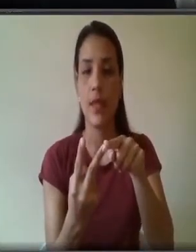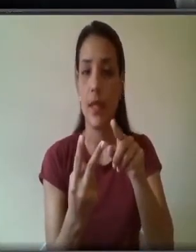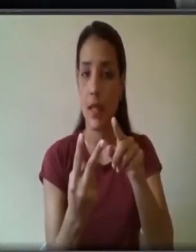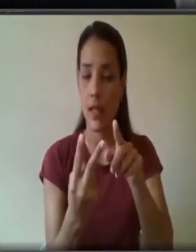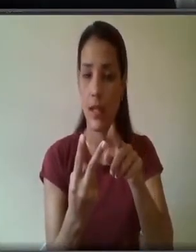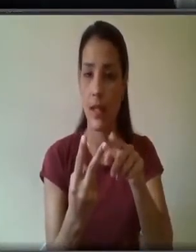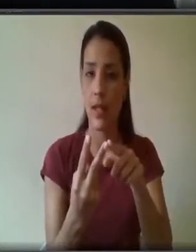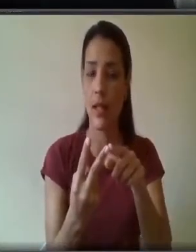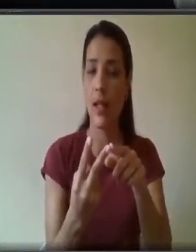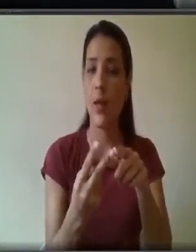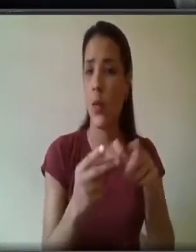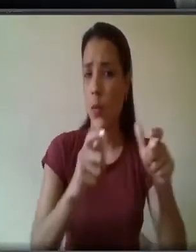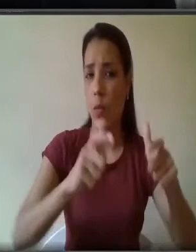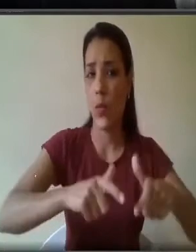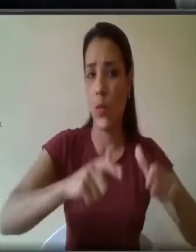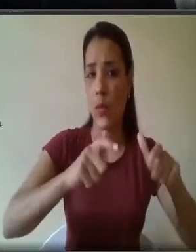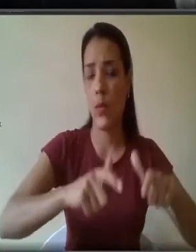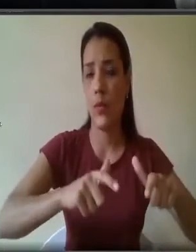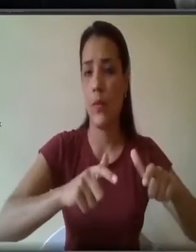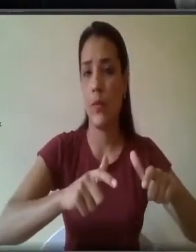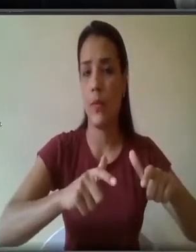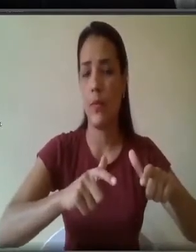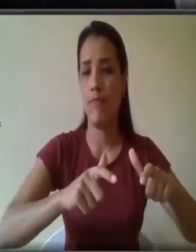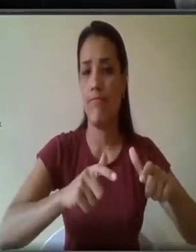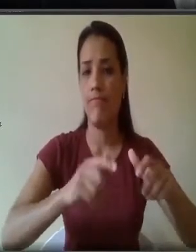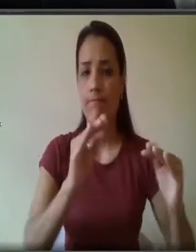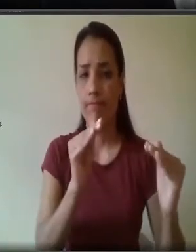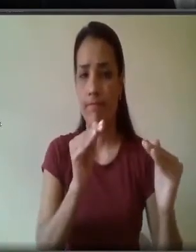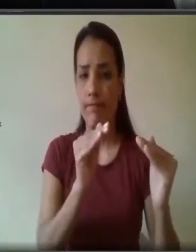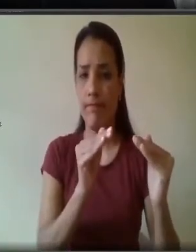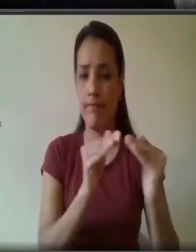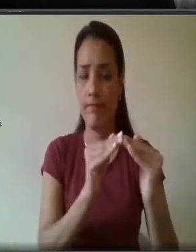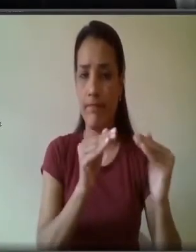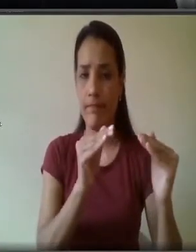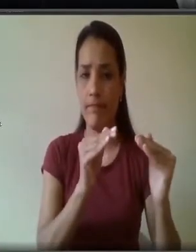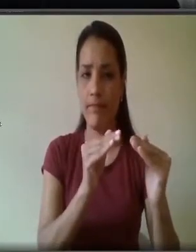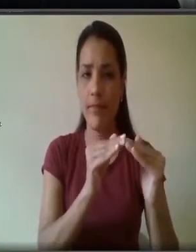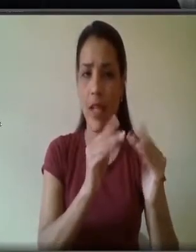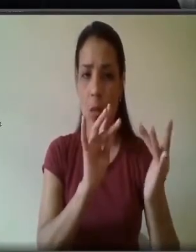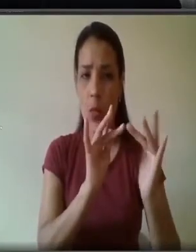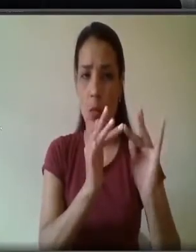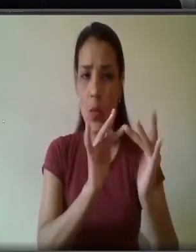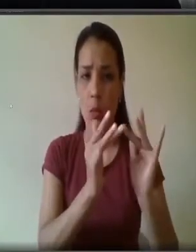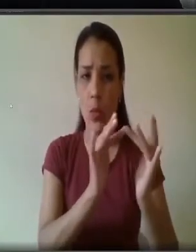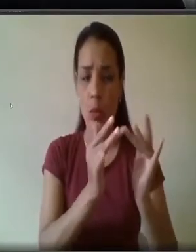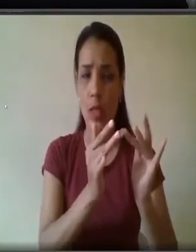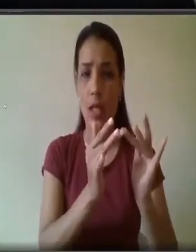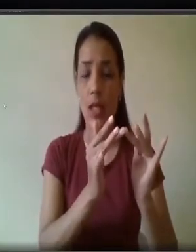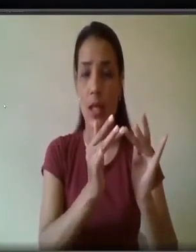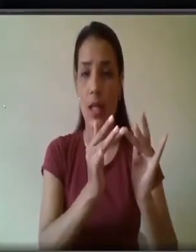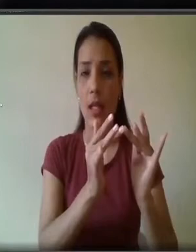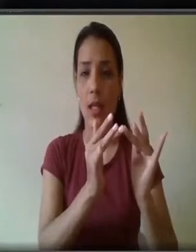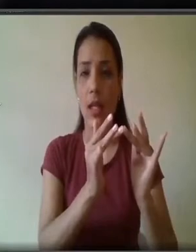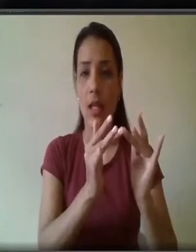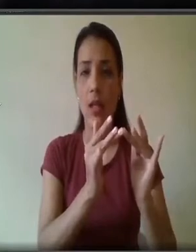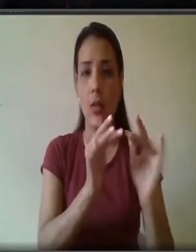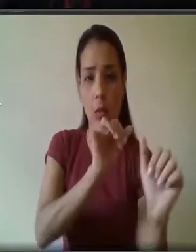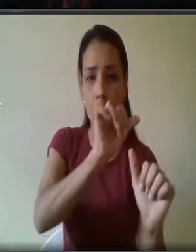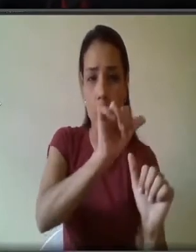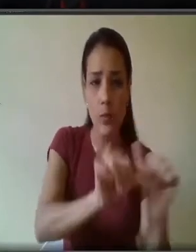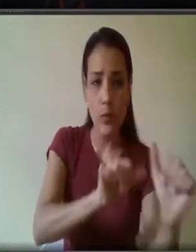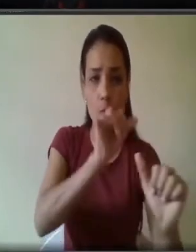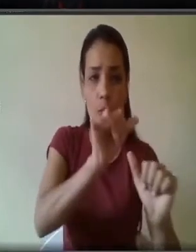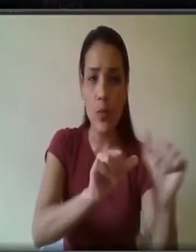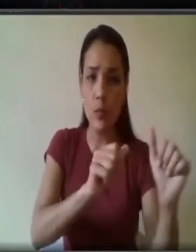numa parte mais ligada àquele contato direto que o homem tem com a transformação do